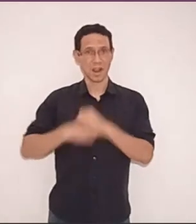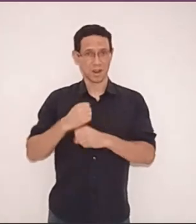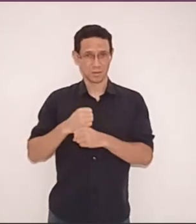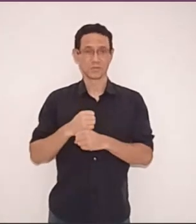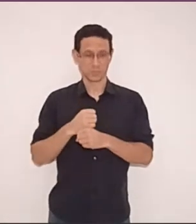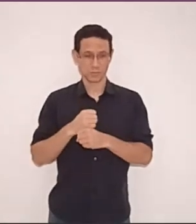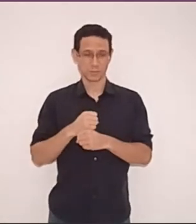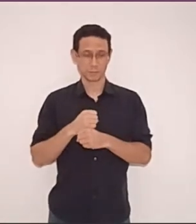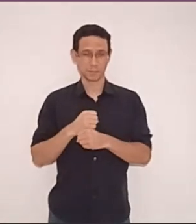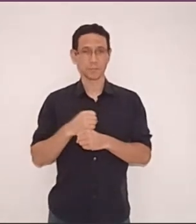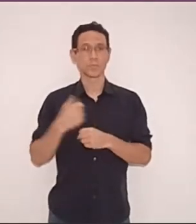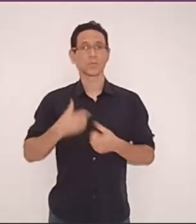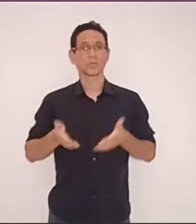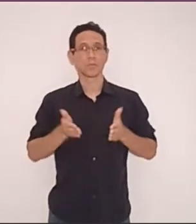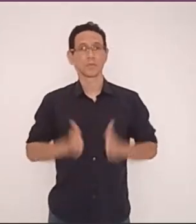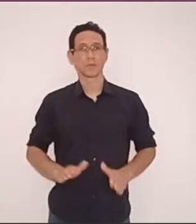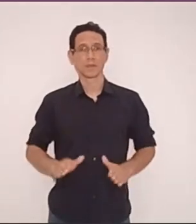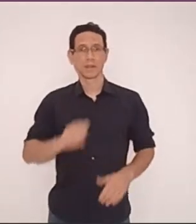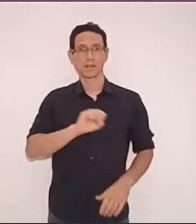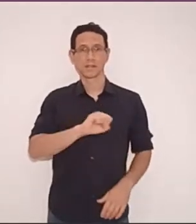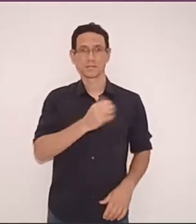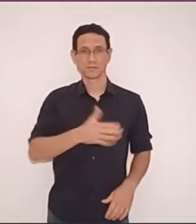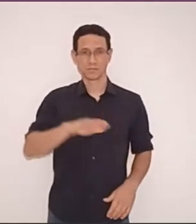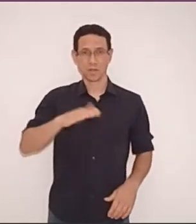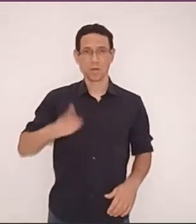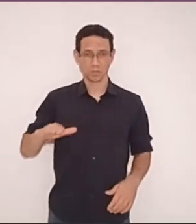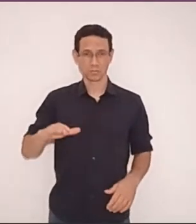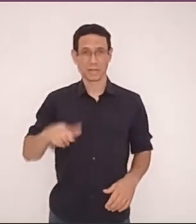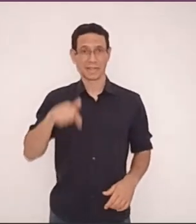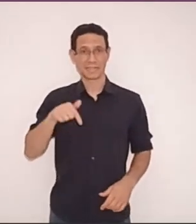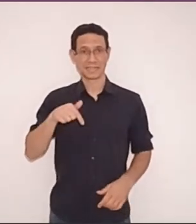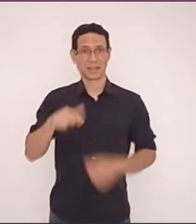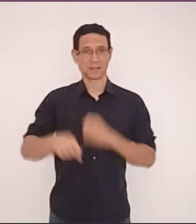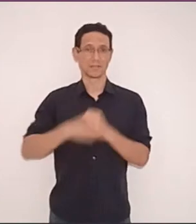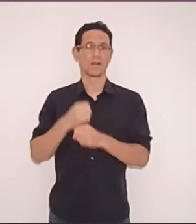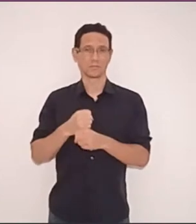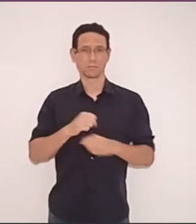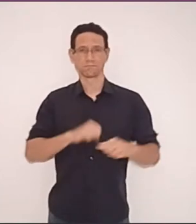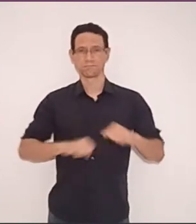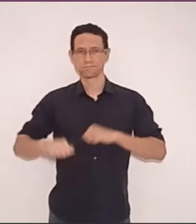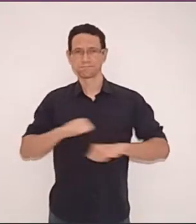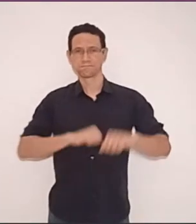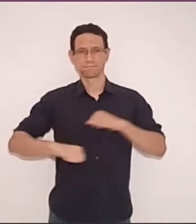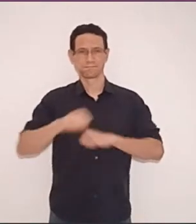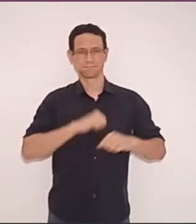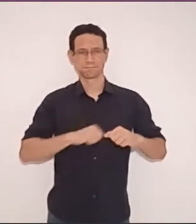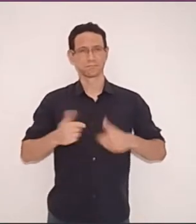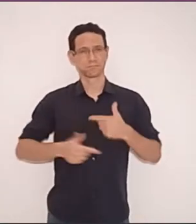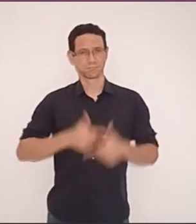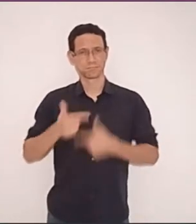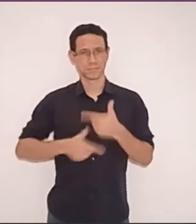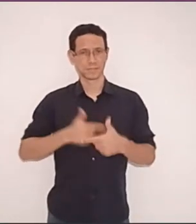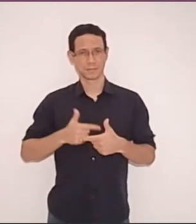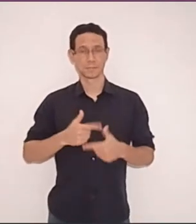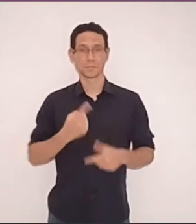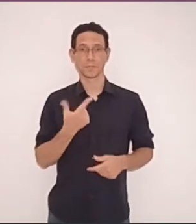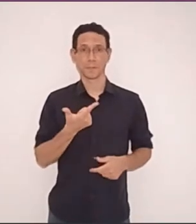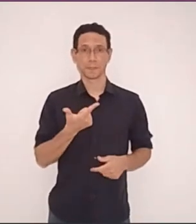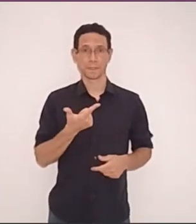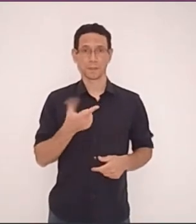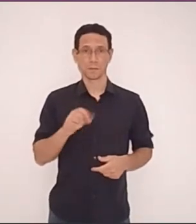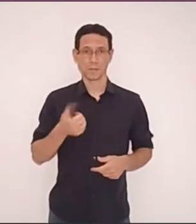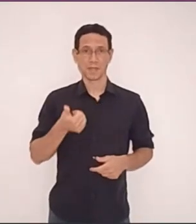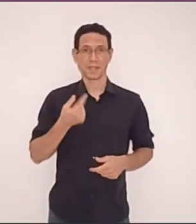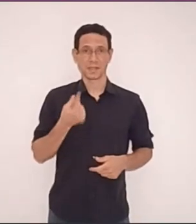litoral de São Paulo Santos e aí eu sou empregada doméstica 17 anos em 2016 comecei a falar sobre esse